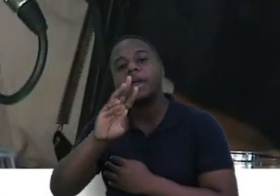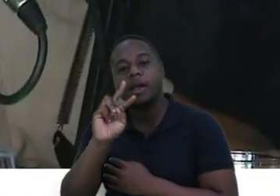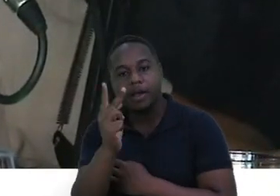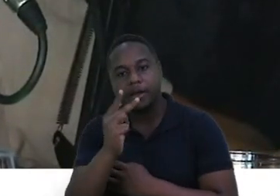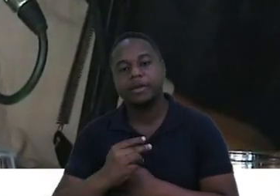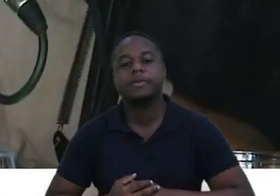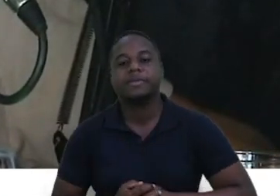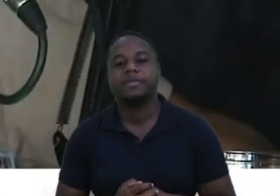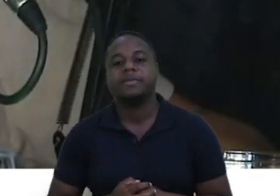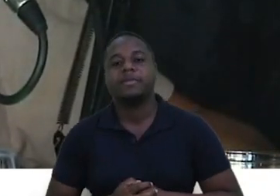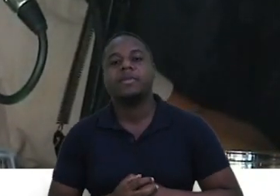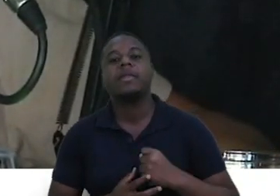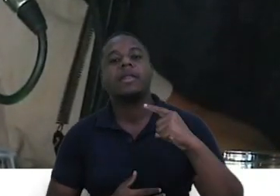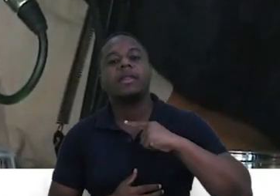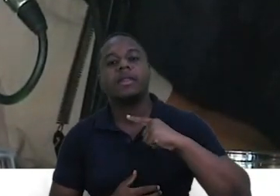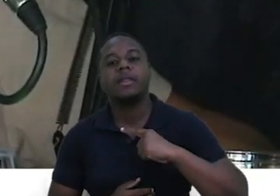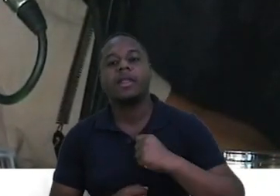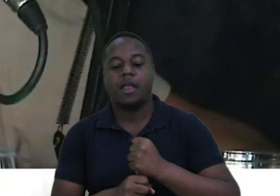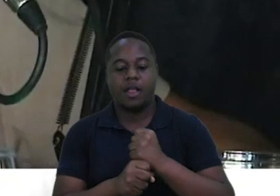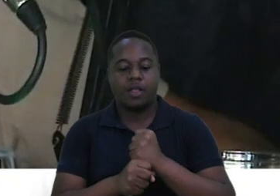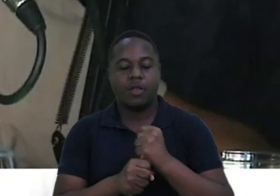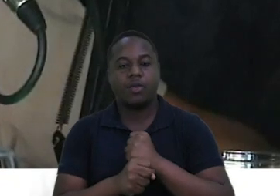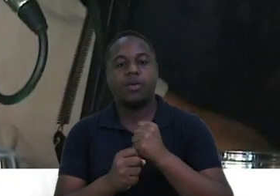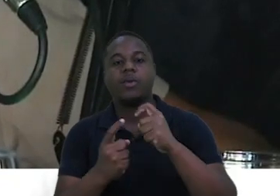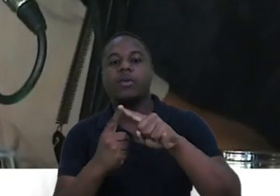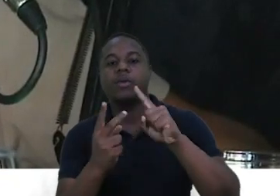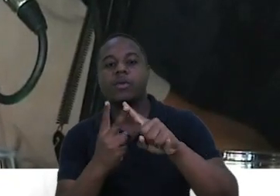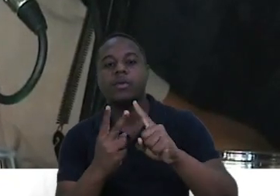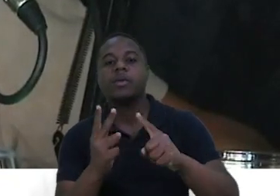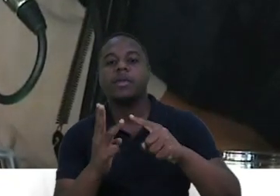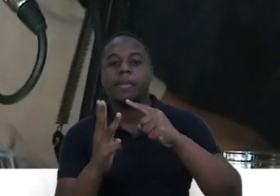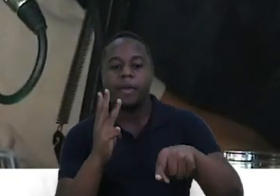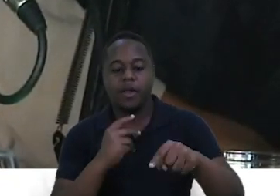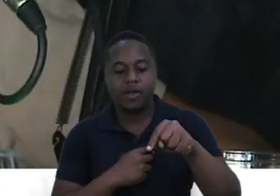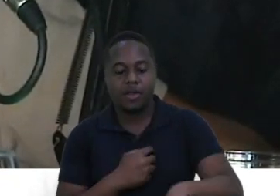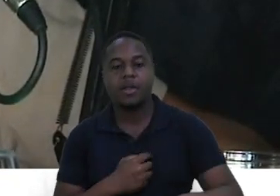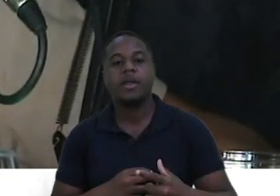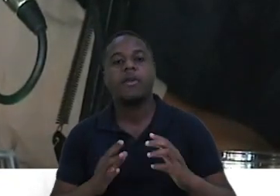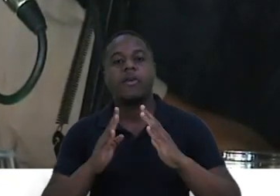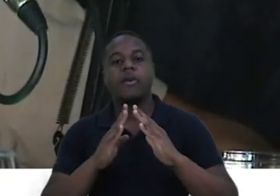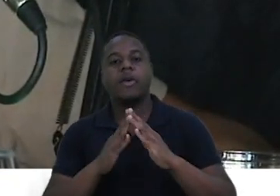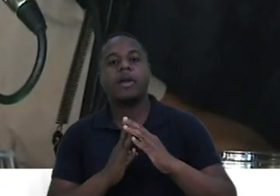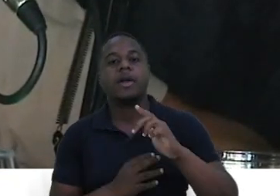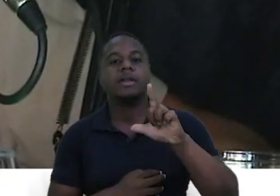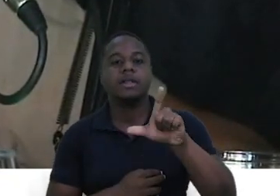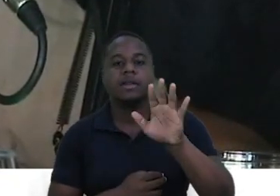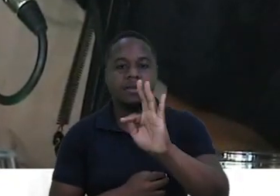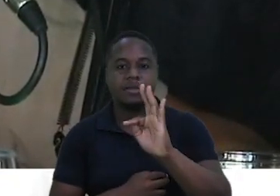2 anos e meio que eu tô aqui na Bahia, morando em Lauro.